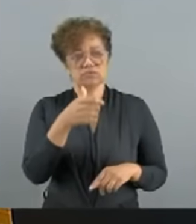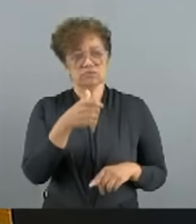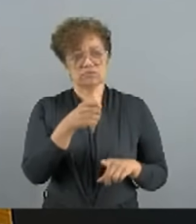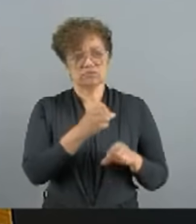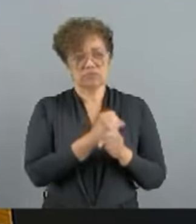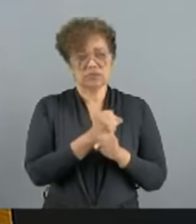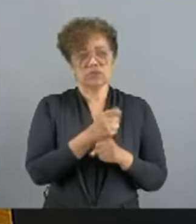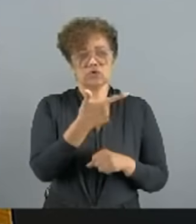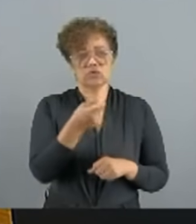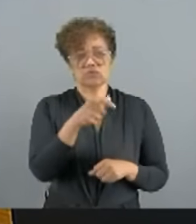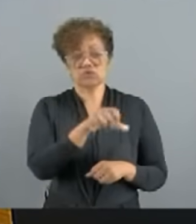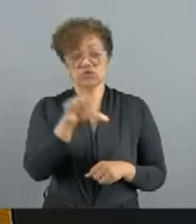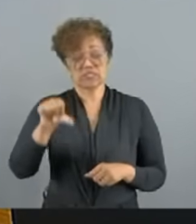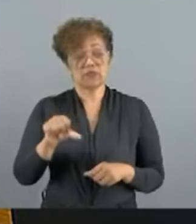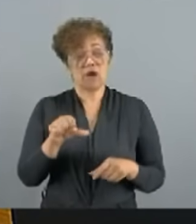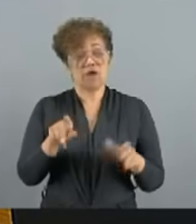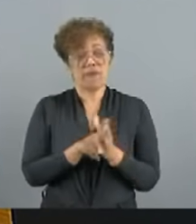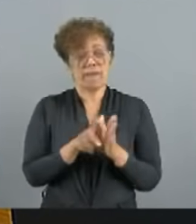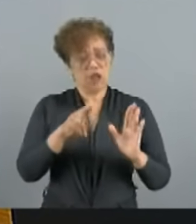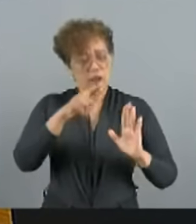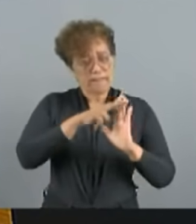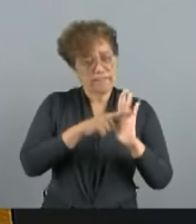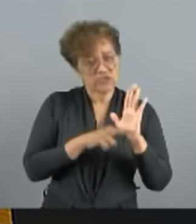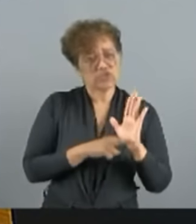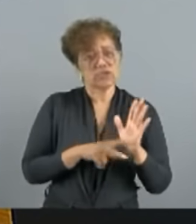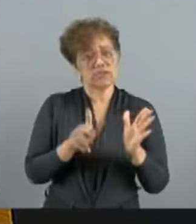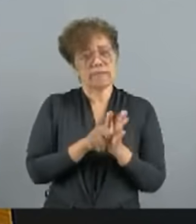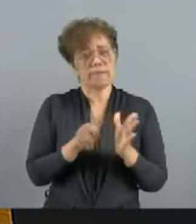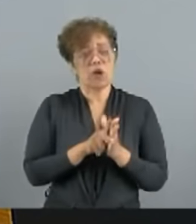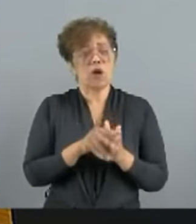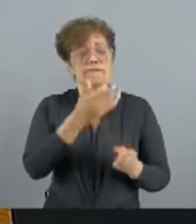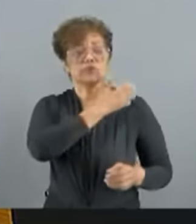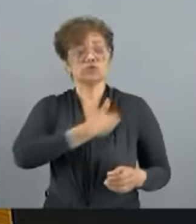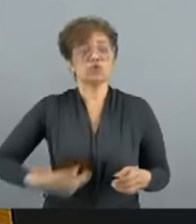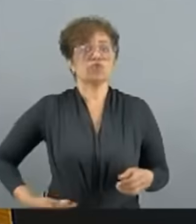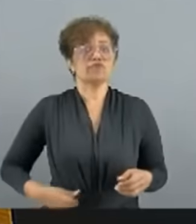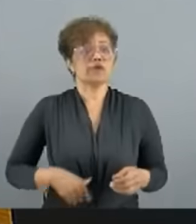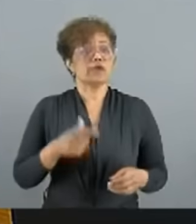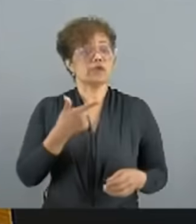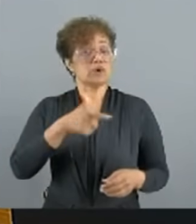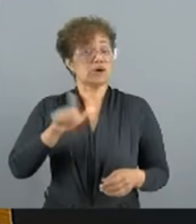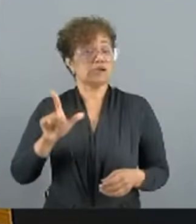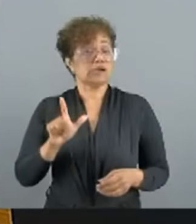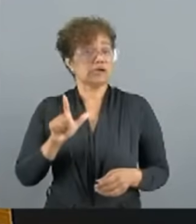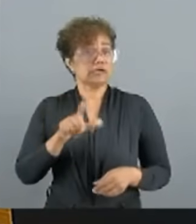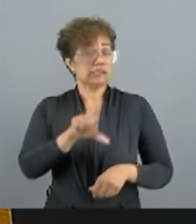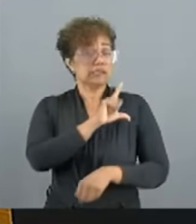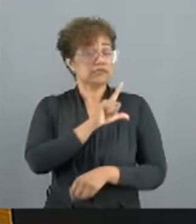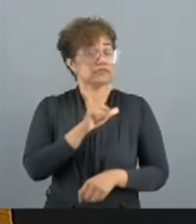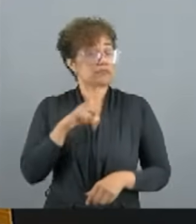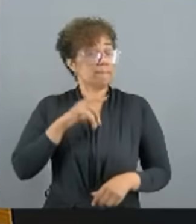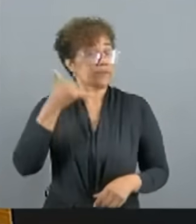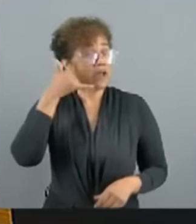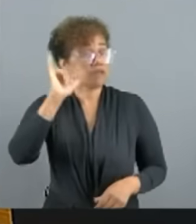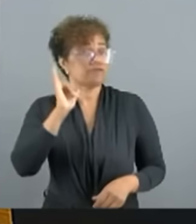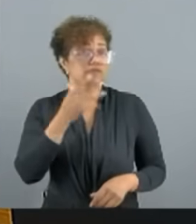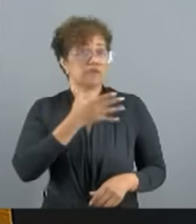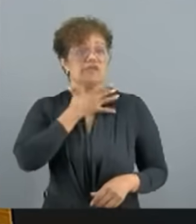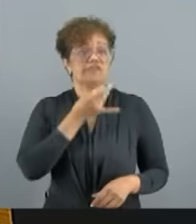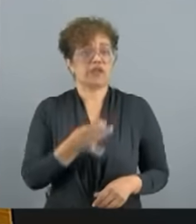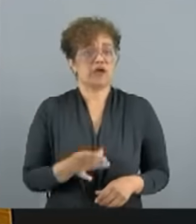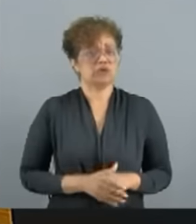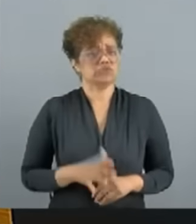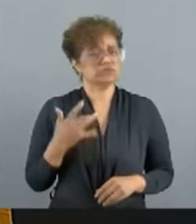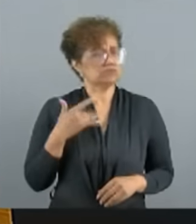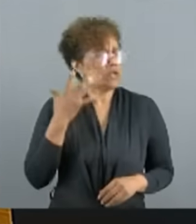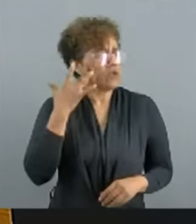Foi uma medida do governo anterior para endurecer exatamente o controle, a fiscalização para evitar fraudes. E eu não